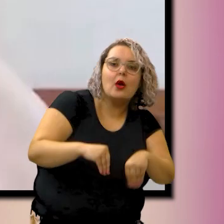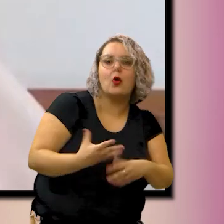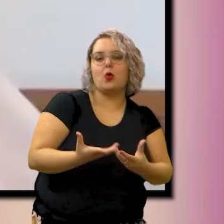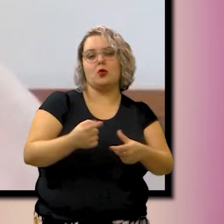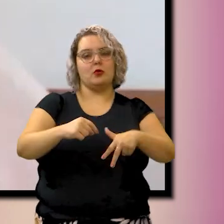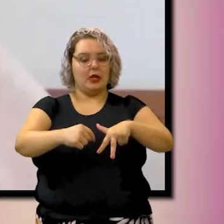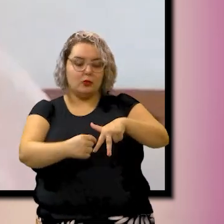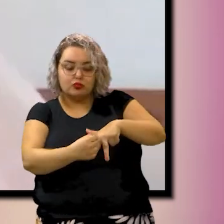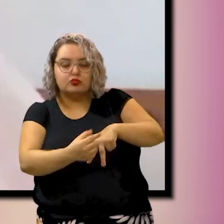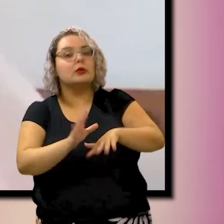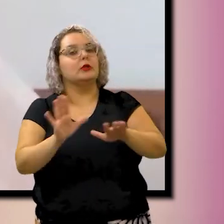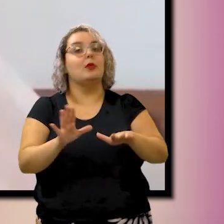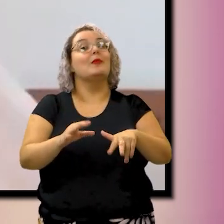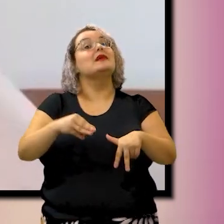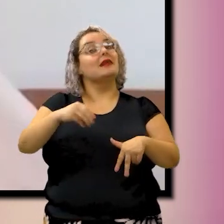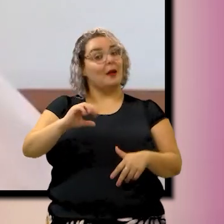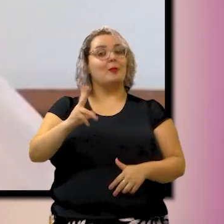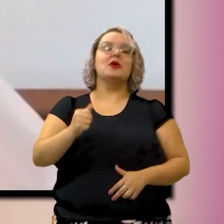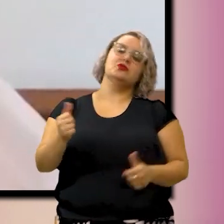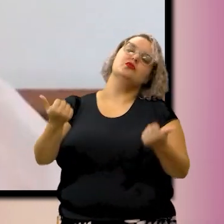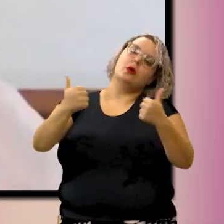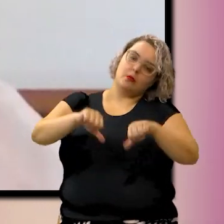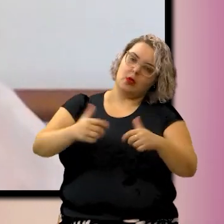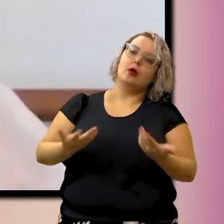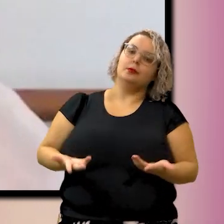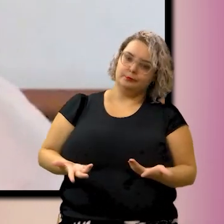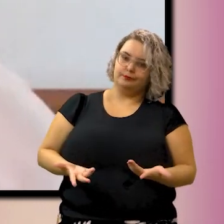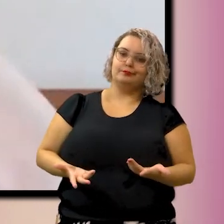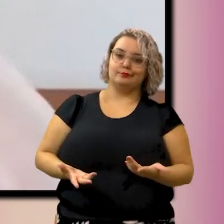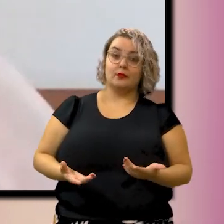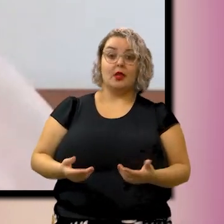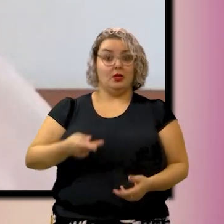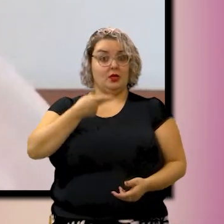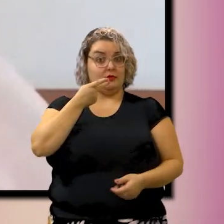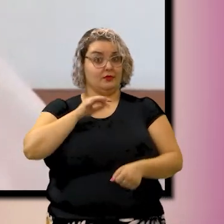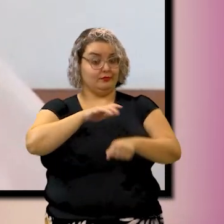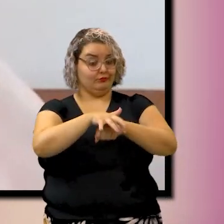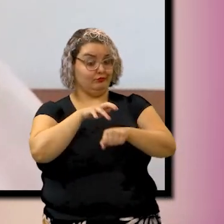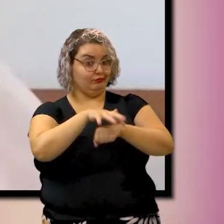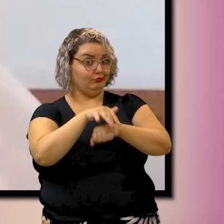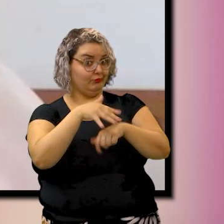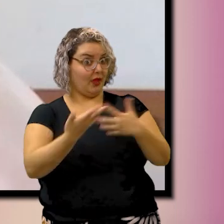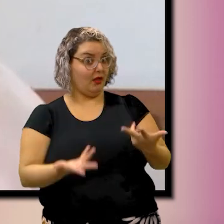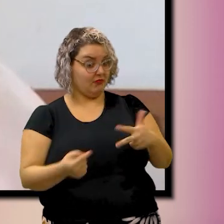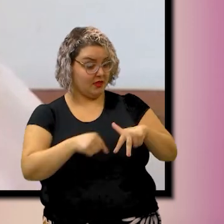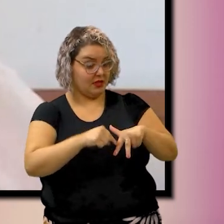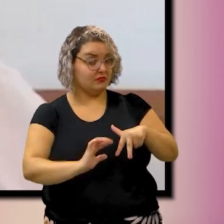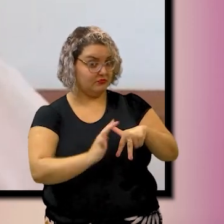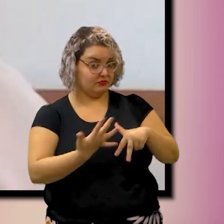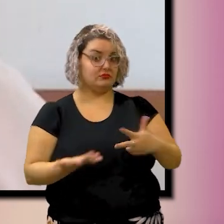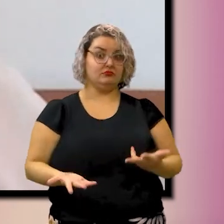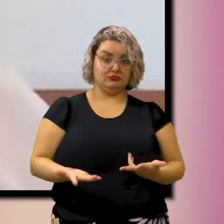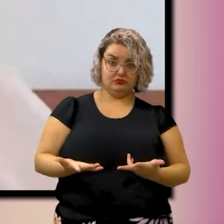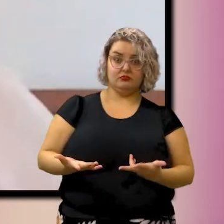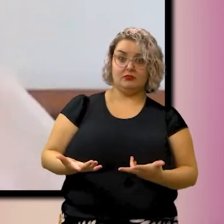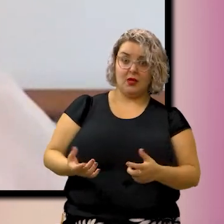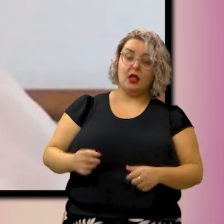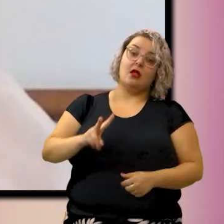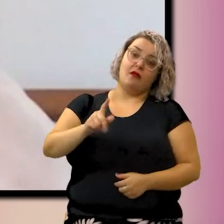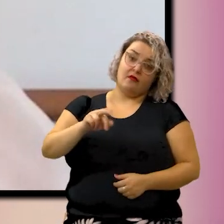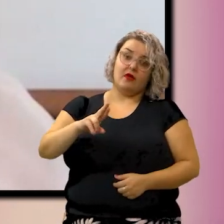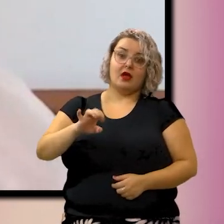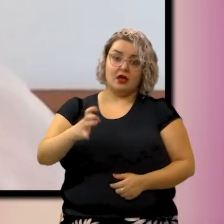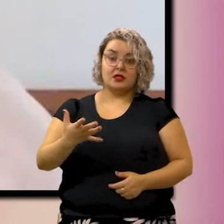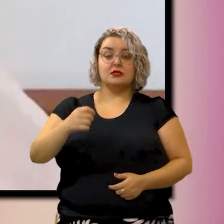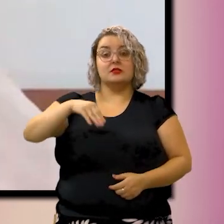piora a mancha. Esteticamente, a mancha vai ficar pior, porque a gente está falando de uma reação inflamatória que acontece ali pela presença crônica